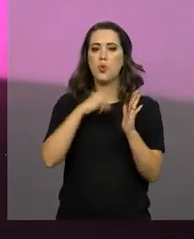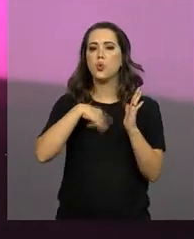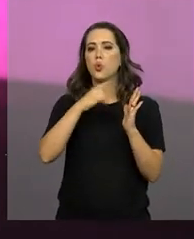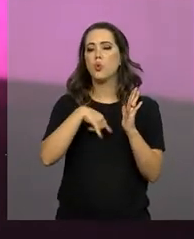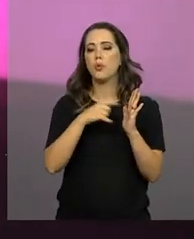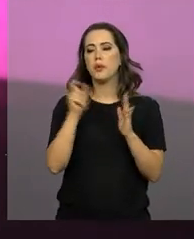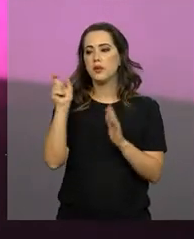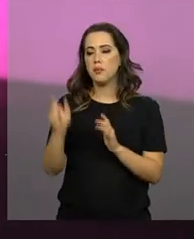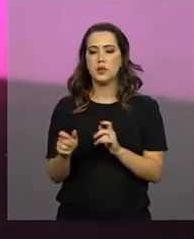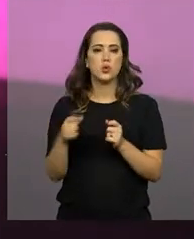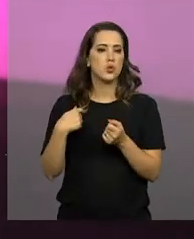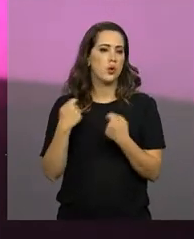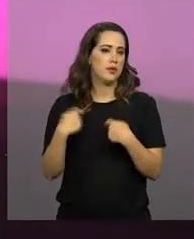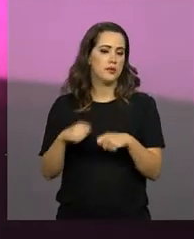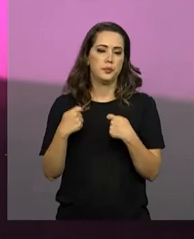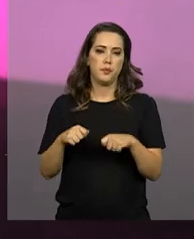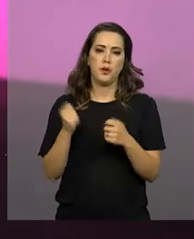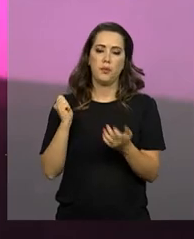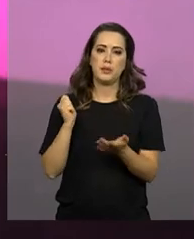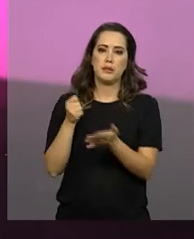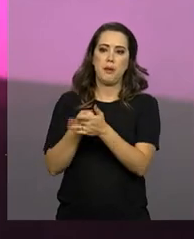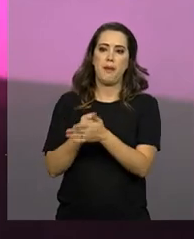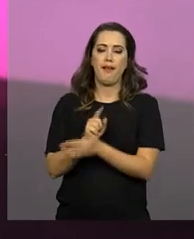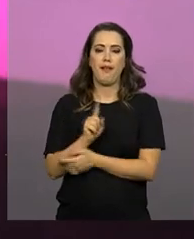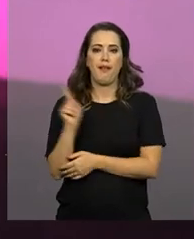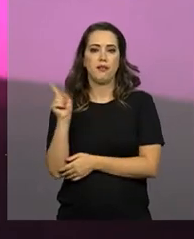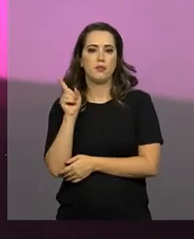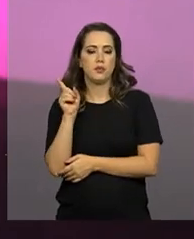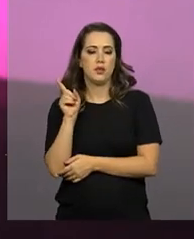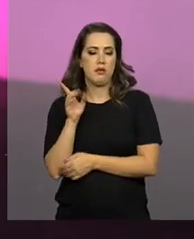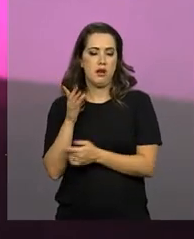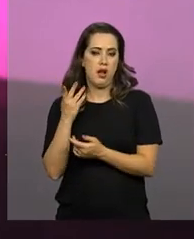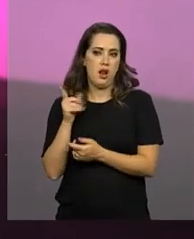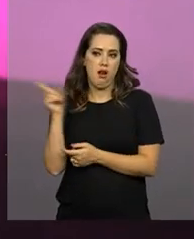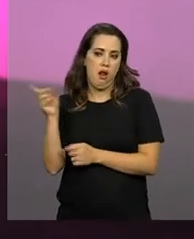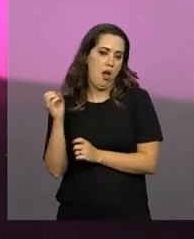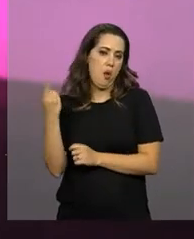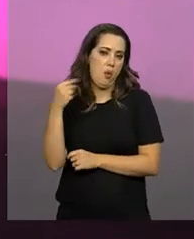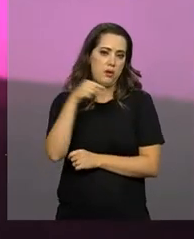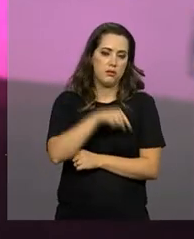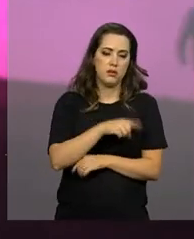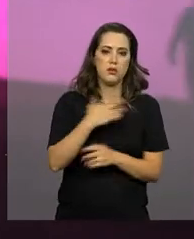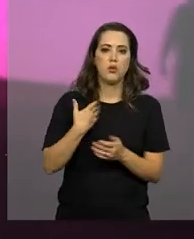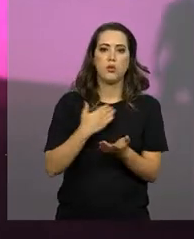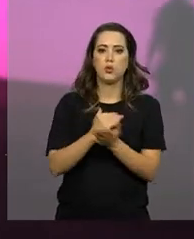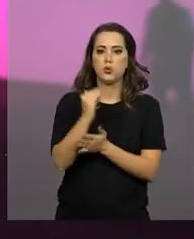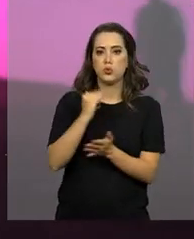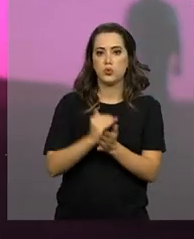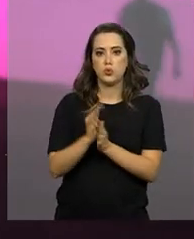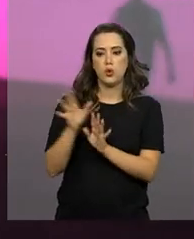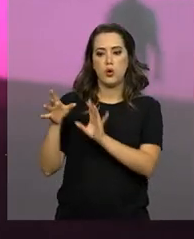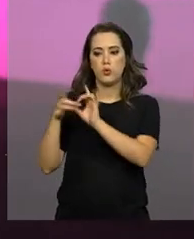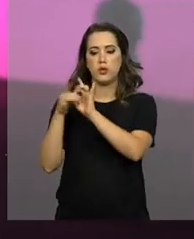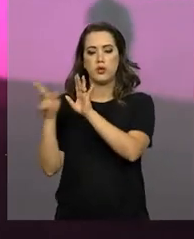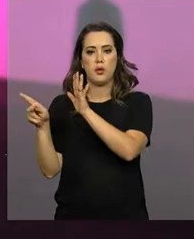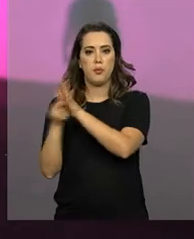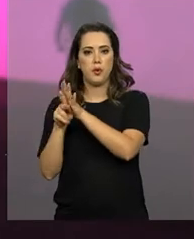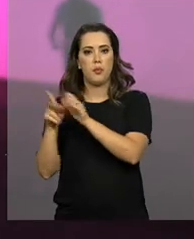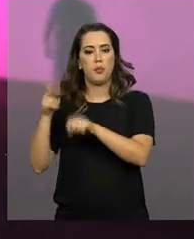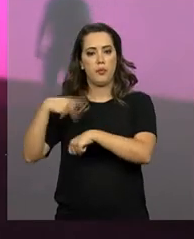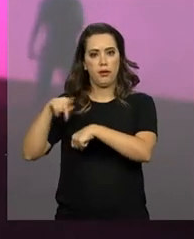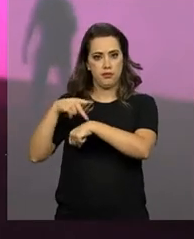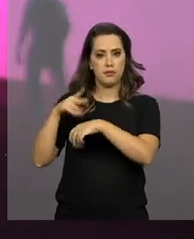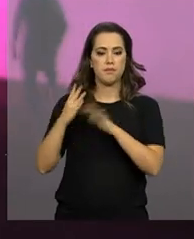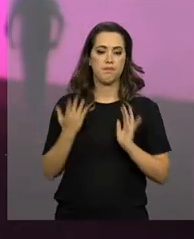trabalhador fica isento de filiação à Previdência do país de destino, permanecendo vinculado à Previdência do país de origem.